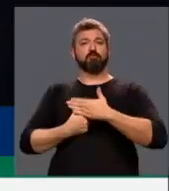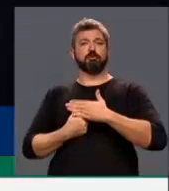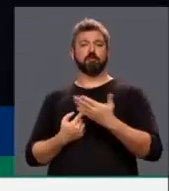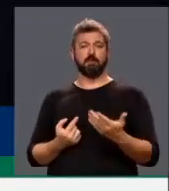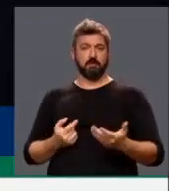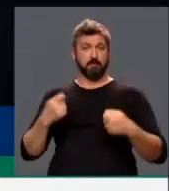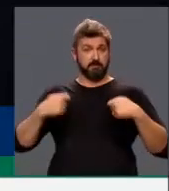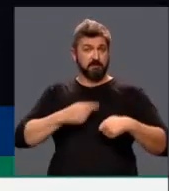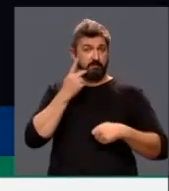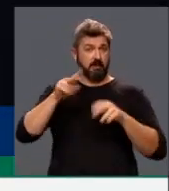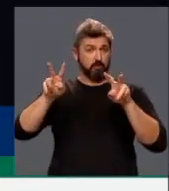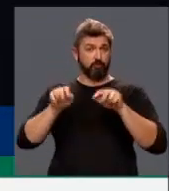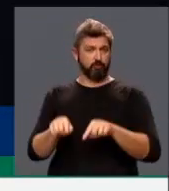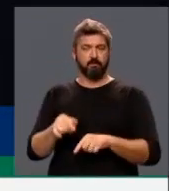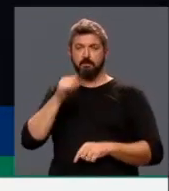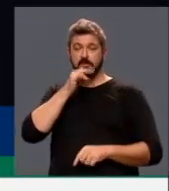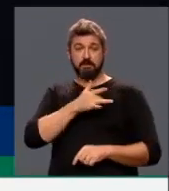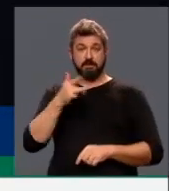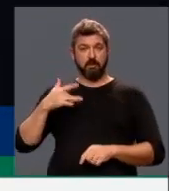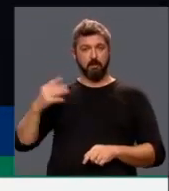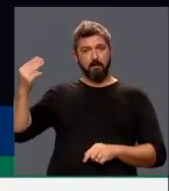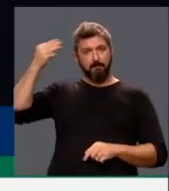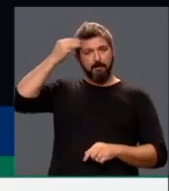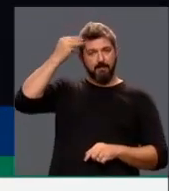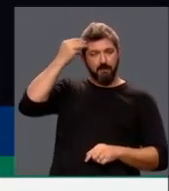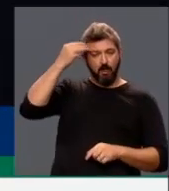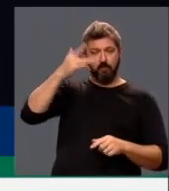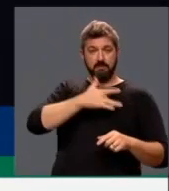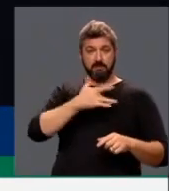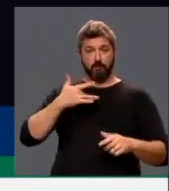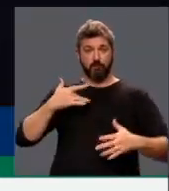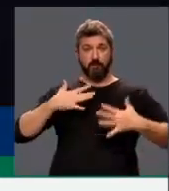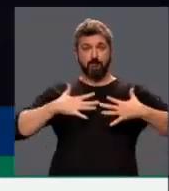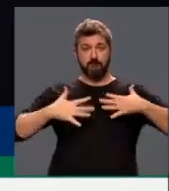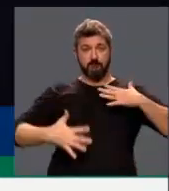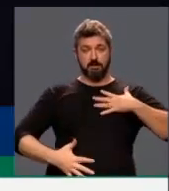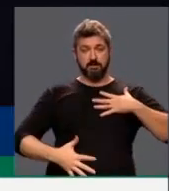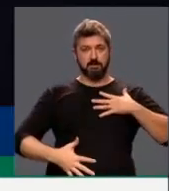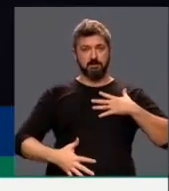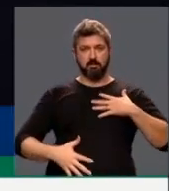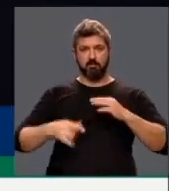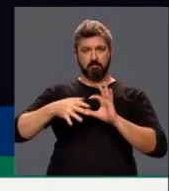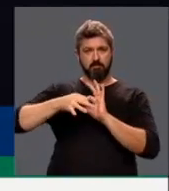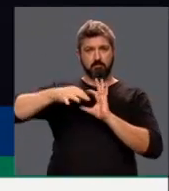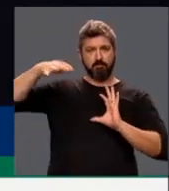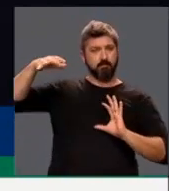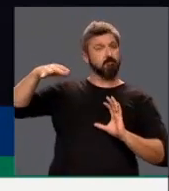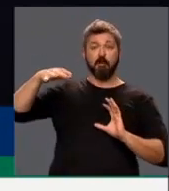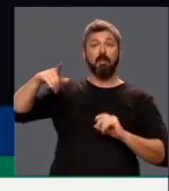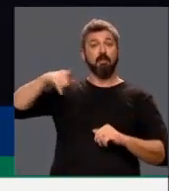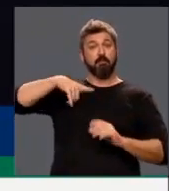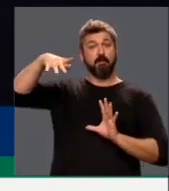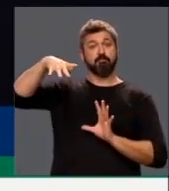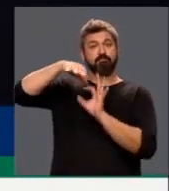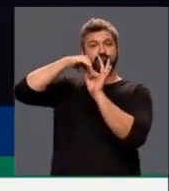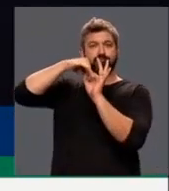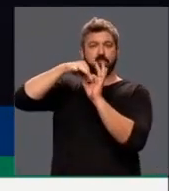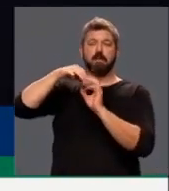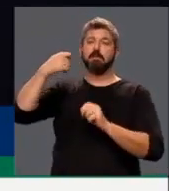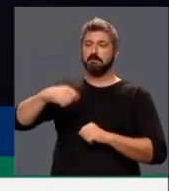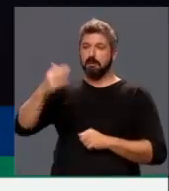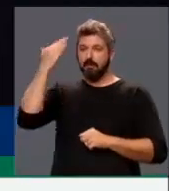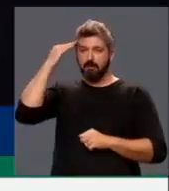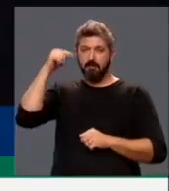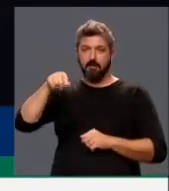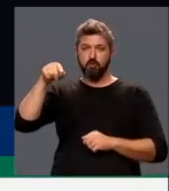falar sobre isso. Saúde mental e saúde física não são coisas descoladas. É muito importante que a gente tenha essa visão.